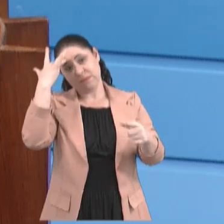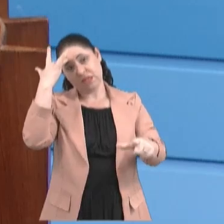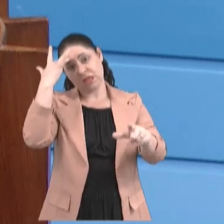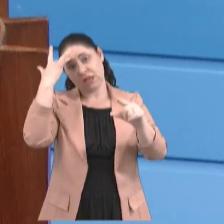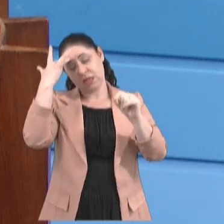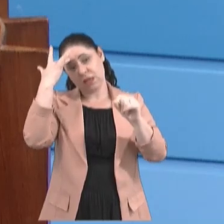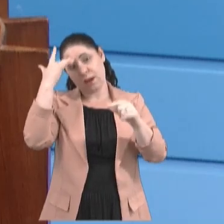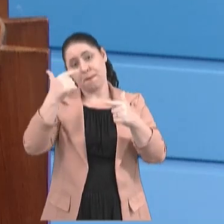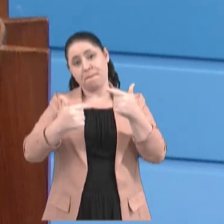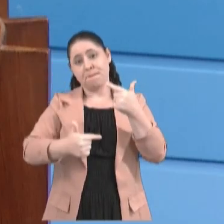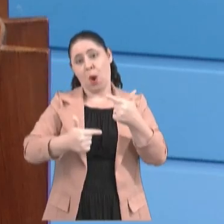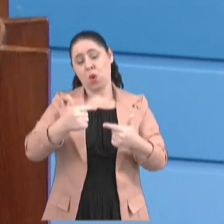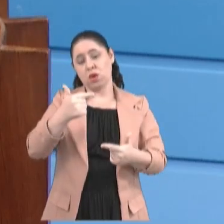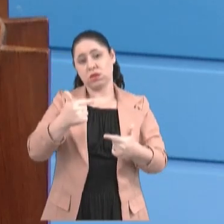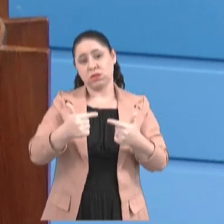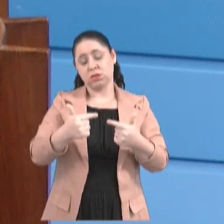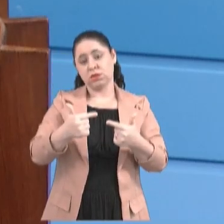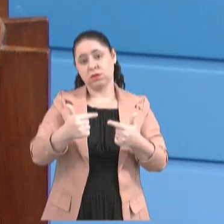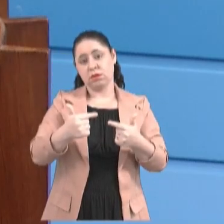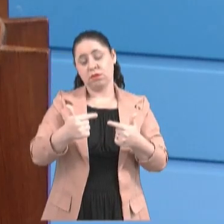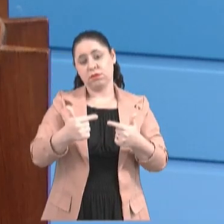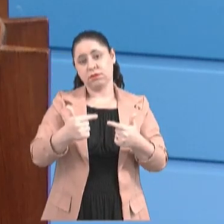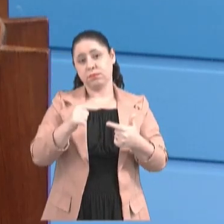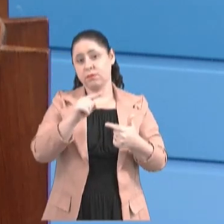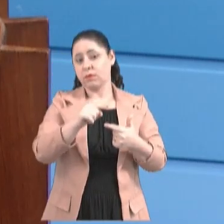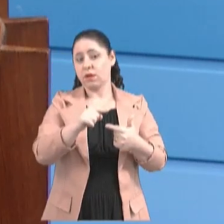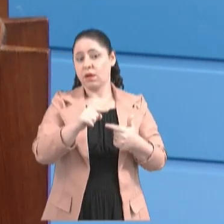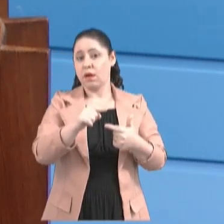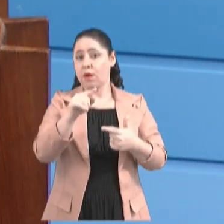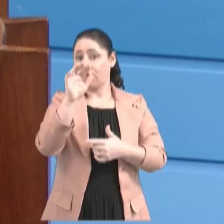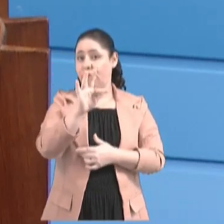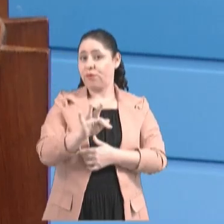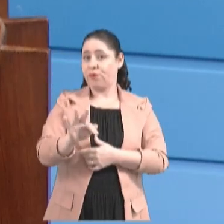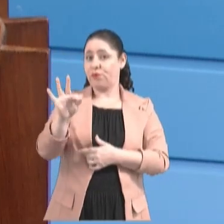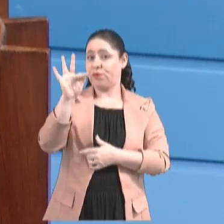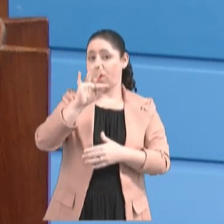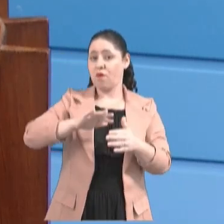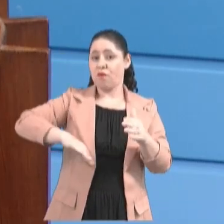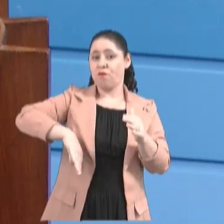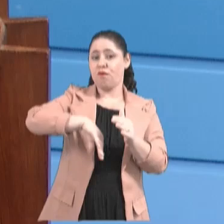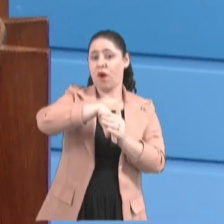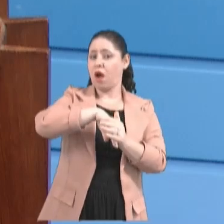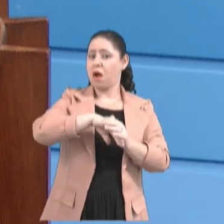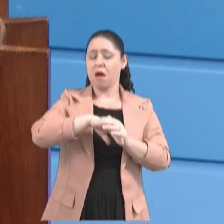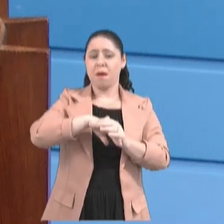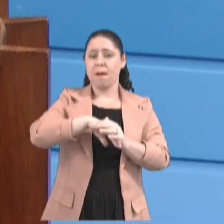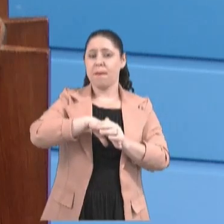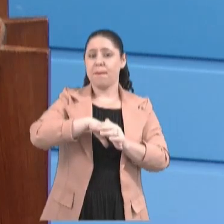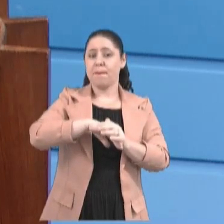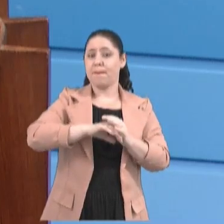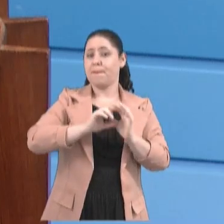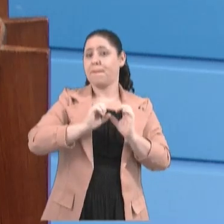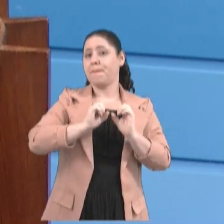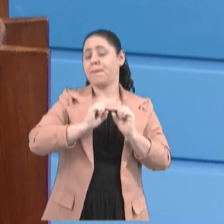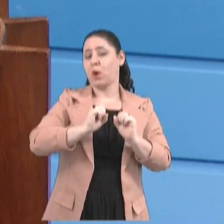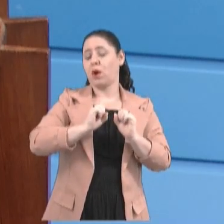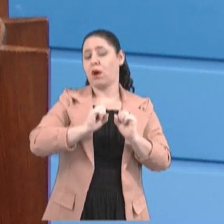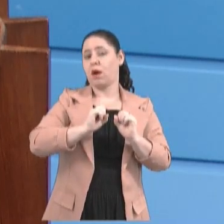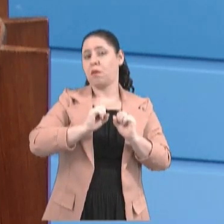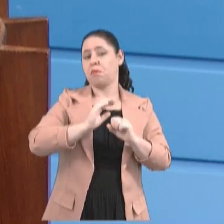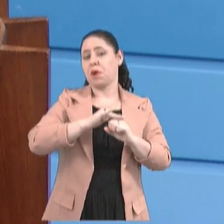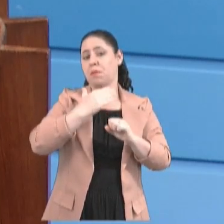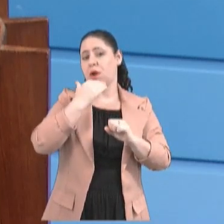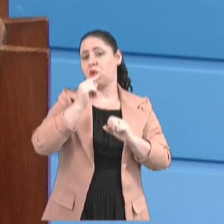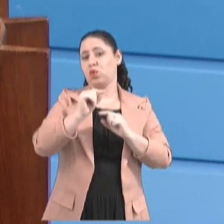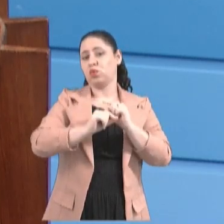escolha política dele para a Federação de Futebol seria mais exitosa do que para